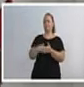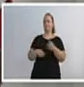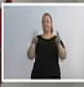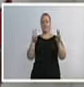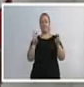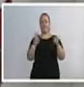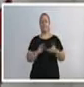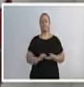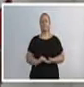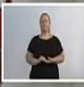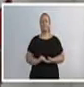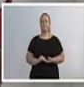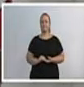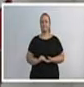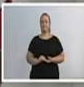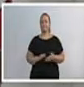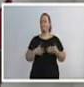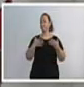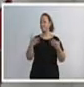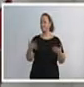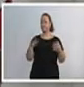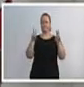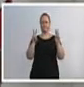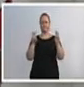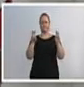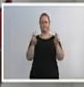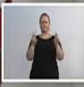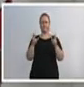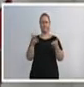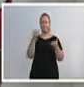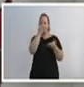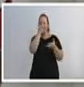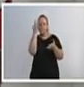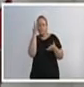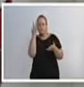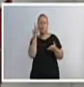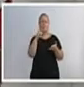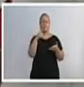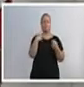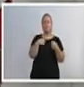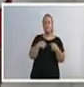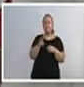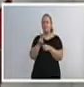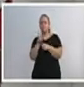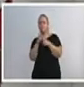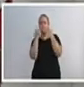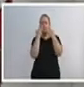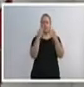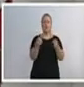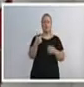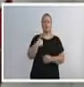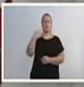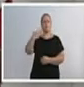em relação à questão que envolve os deficientes, a todas as pessoas que precisam de um cuidado especial, eu sempre digo, como advogado,